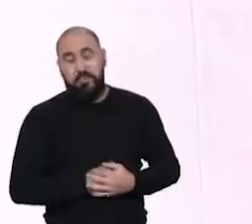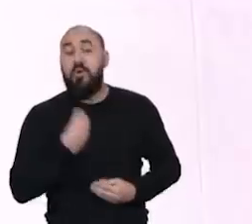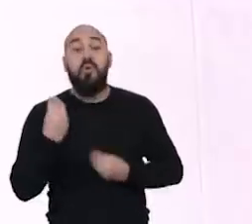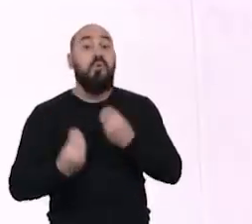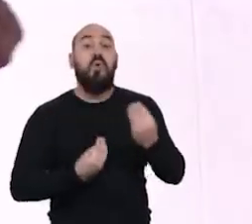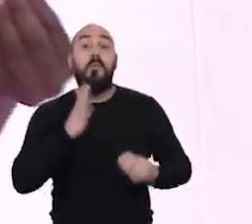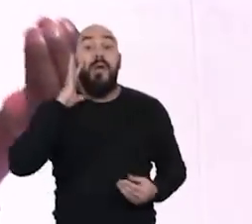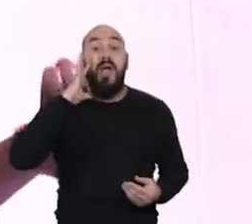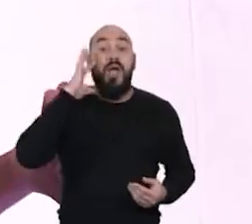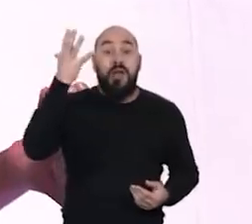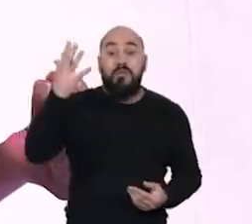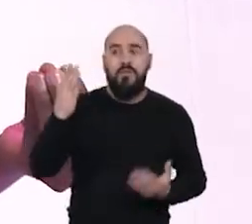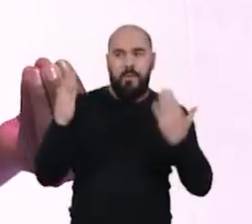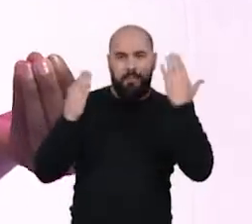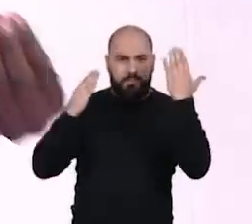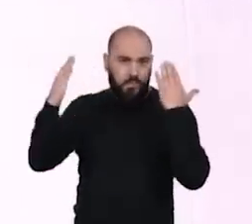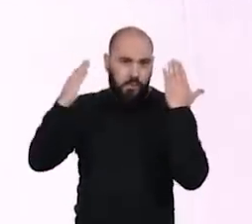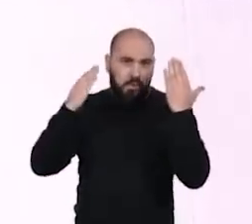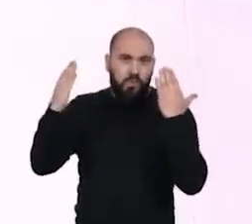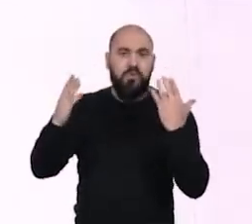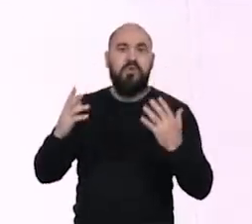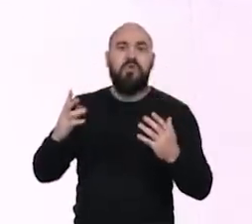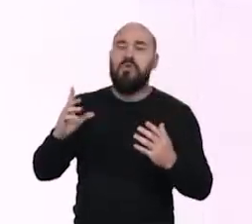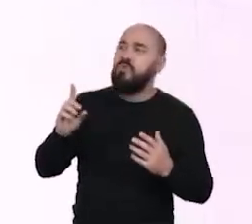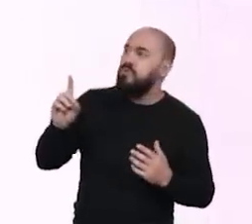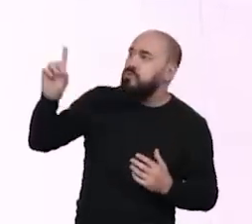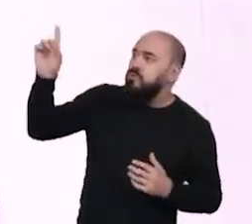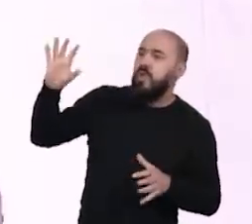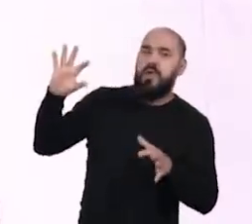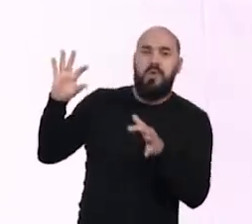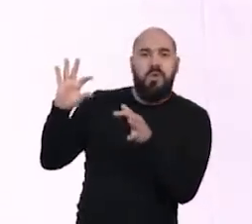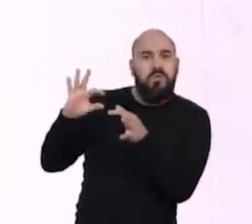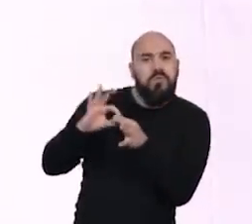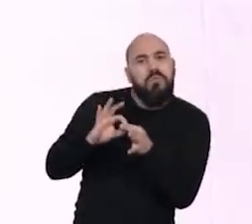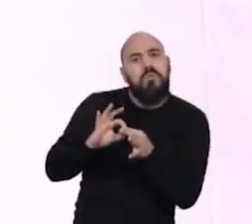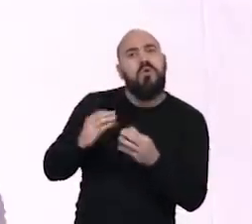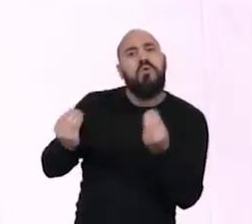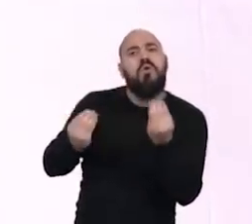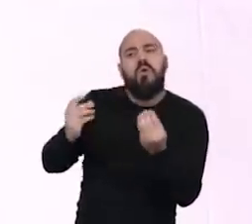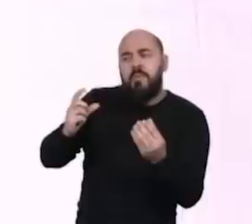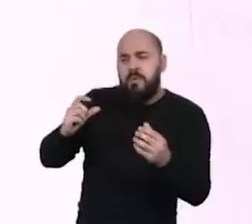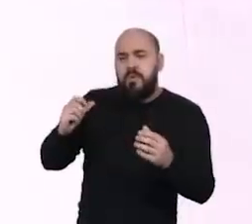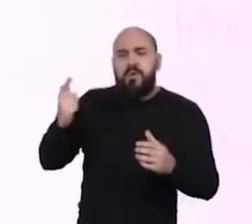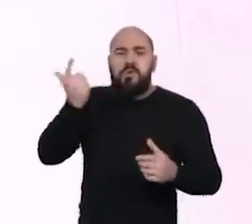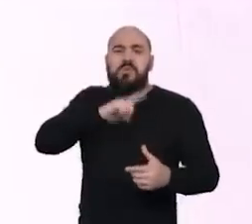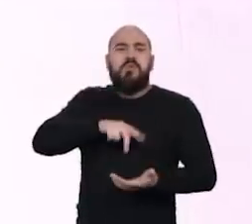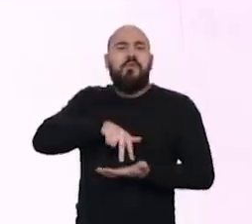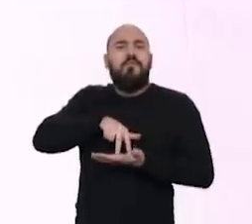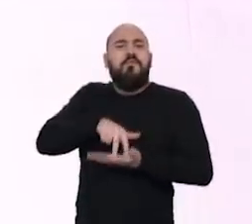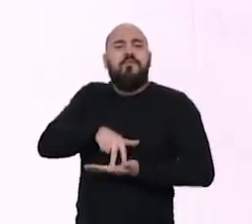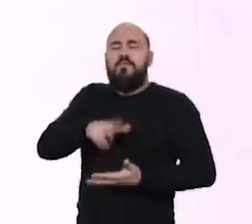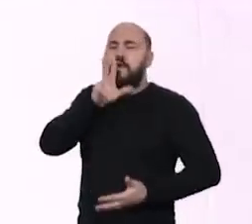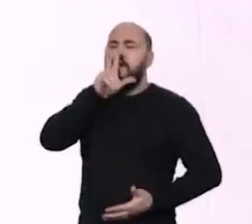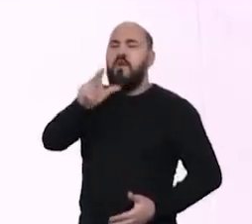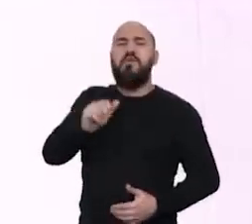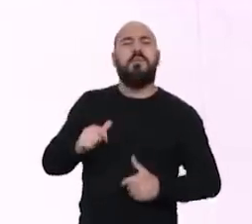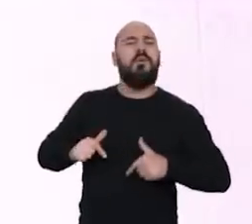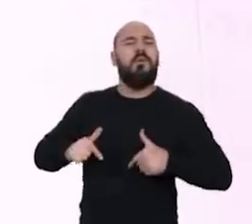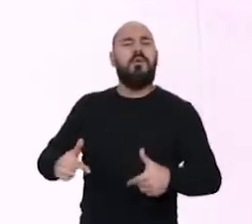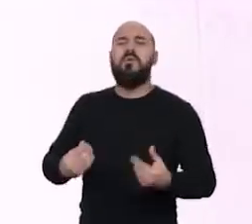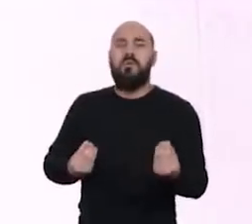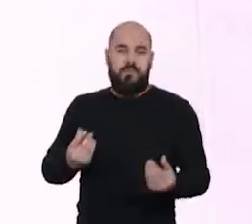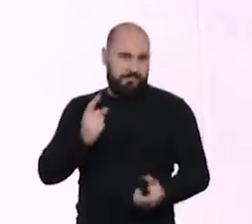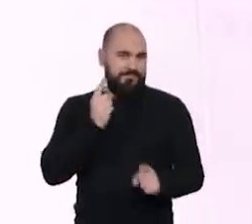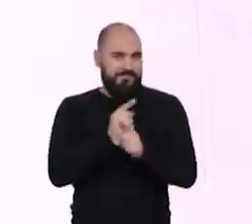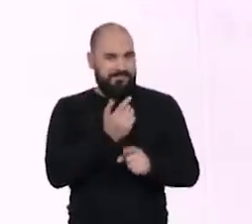encontraram na psicologia e no poder divino restauração, força para lidar com estes problemas? Vamos